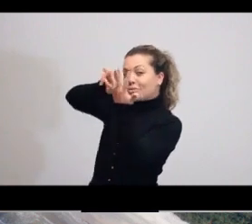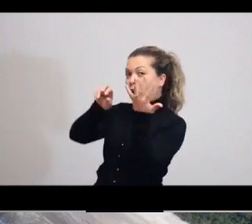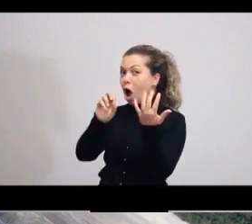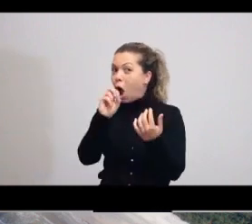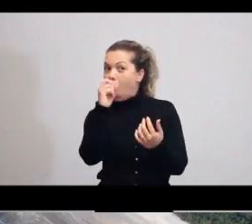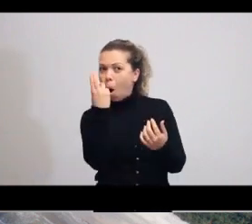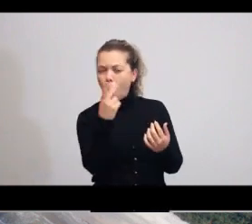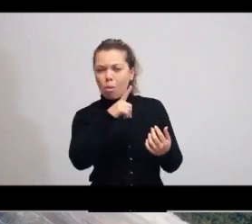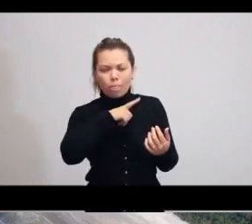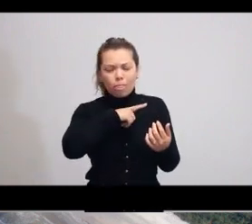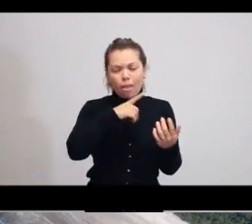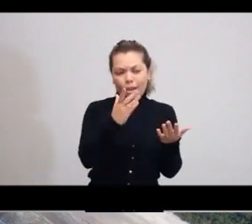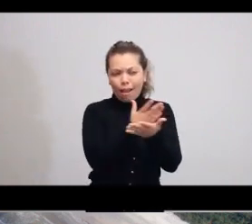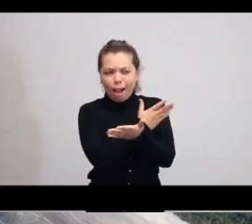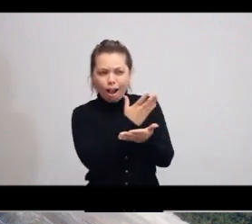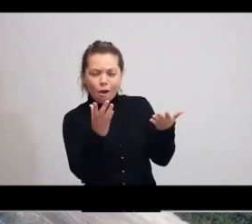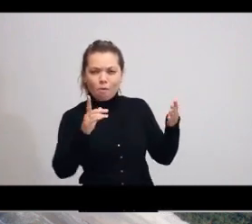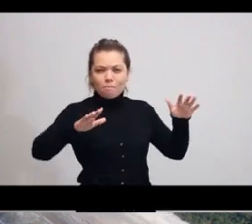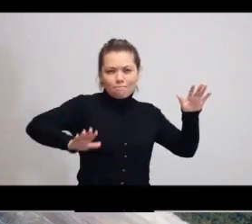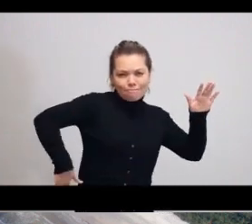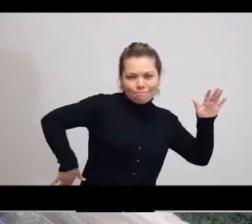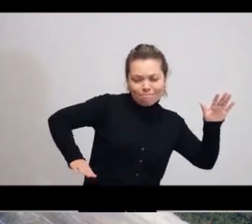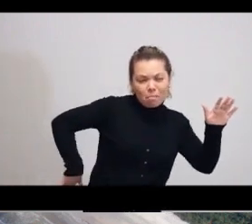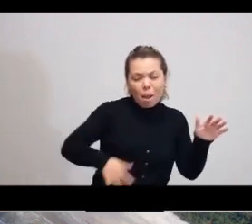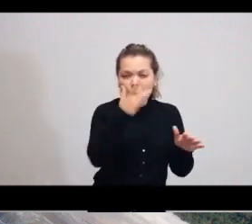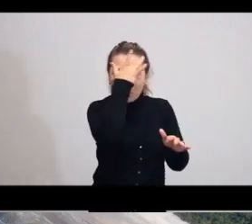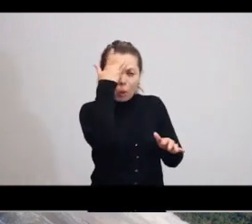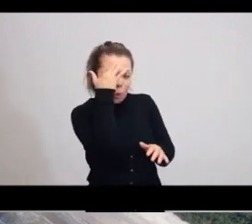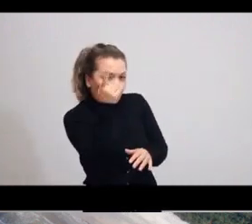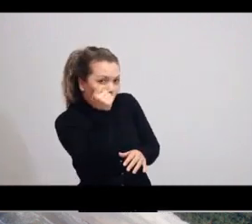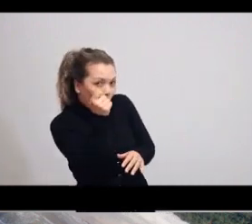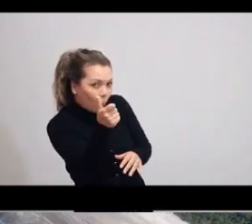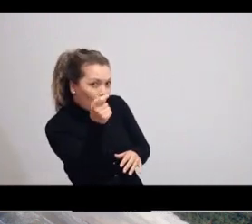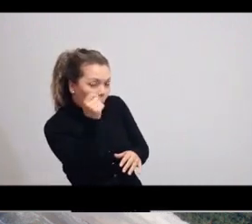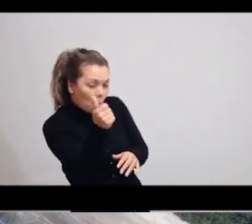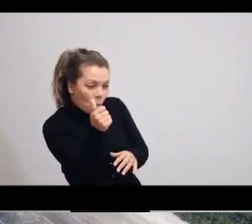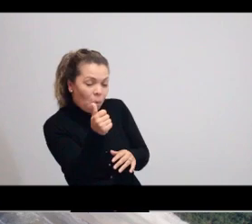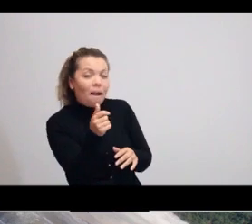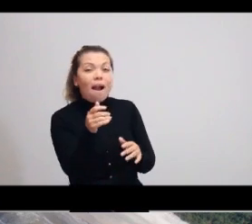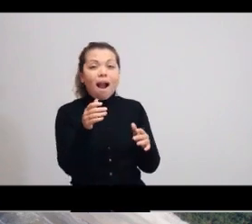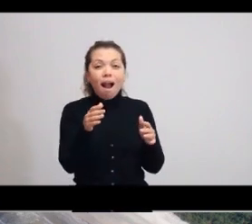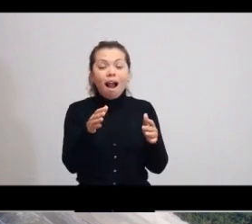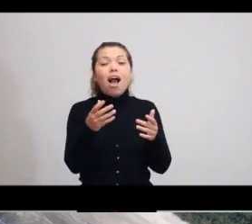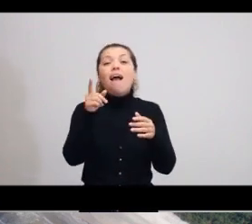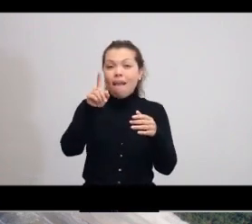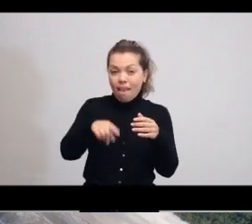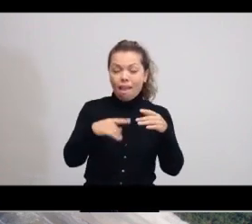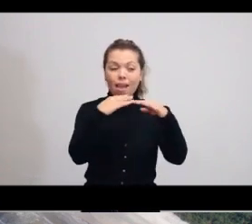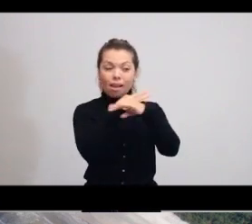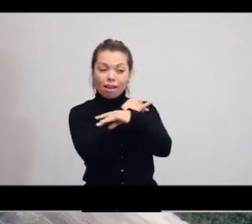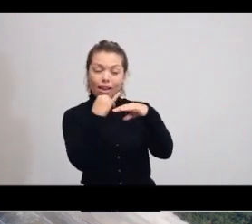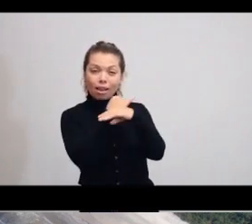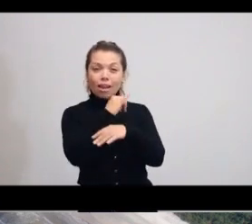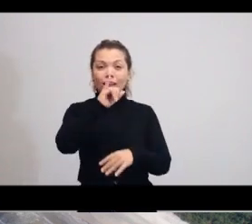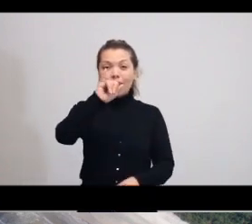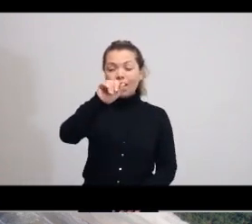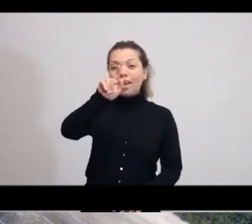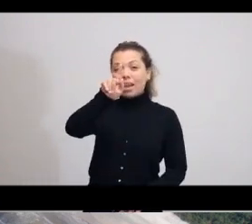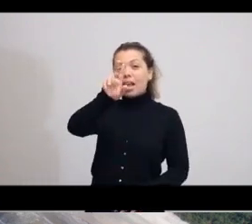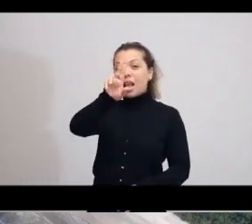cultura caiçara, de grupos indígenas e comunidades quilombolas, que até bem poucas décadas atrás